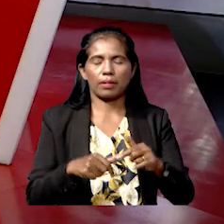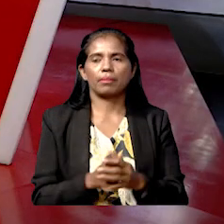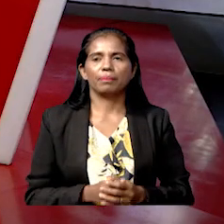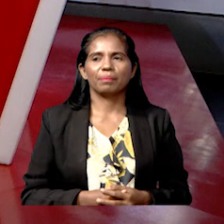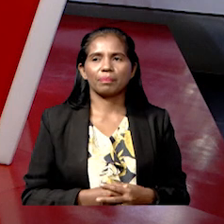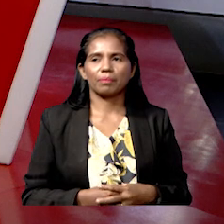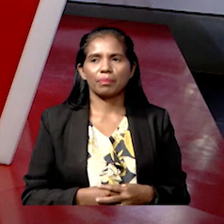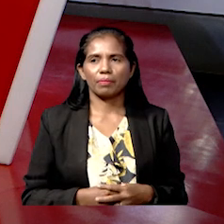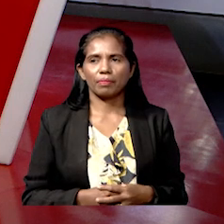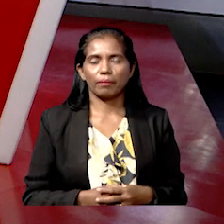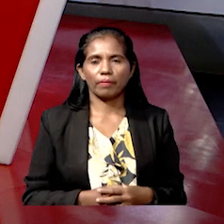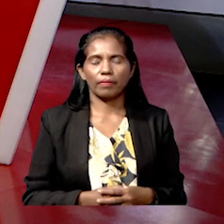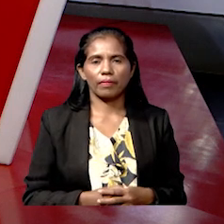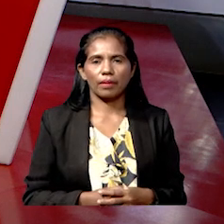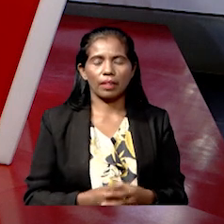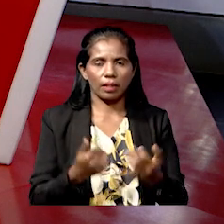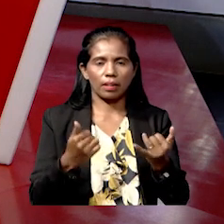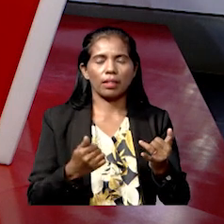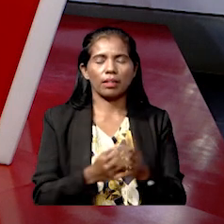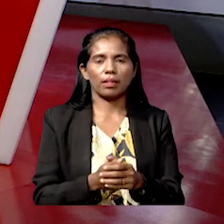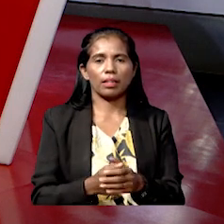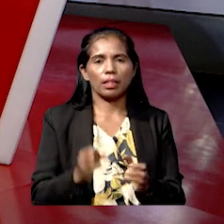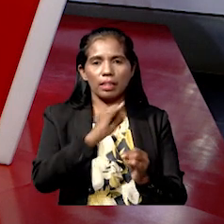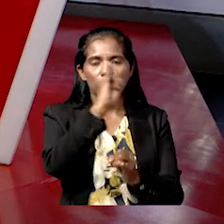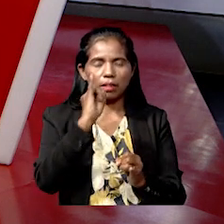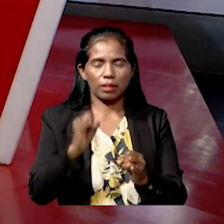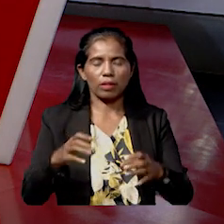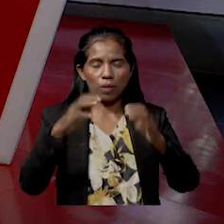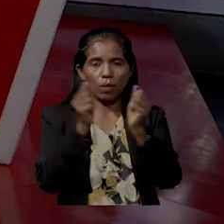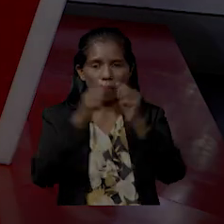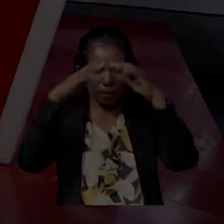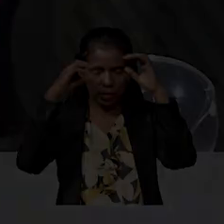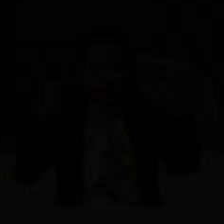convite. Telespectadores, eu tenho uma entrevista ao presidente CNE e continuo a informação.